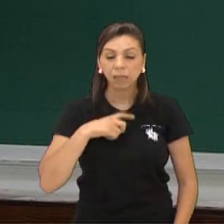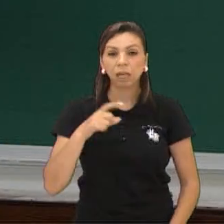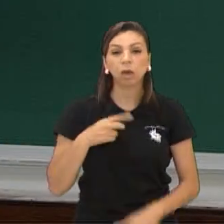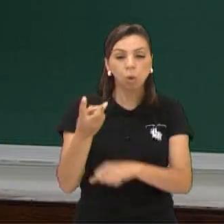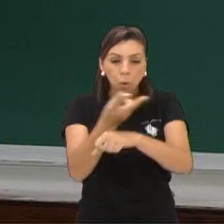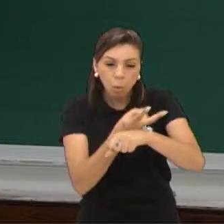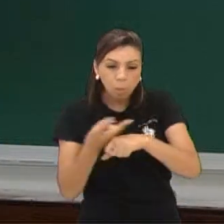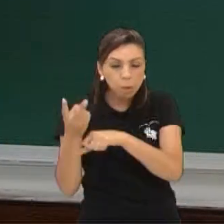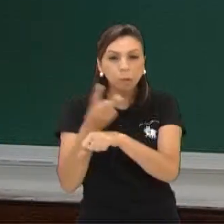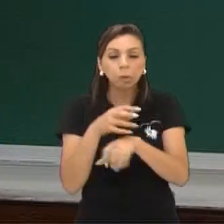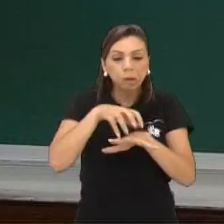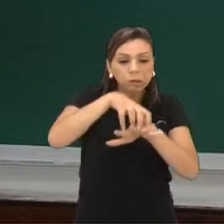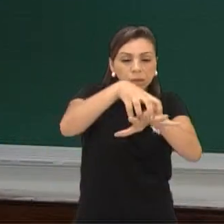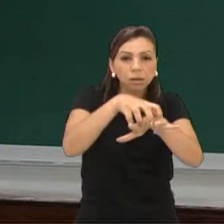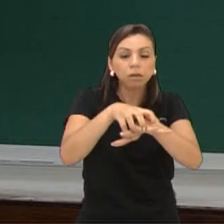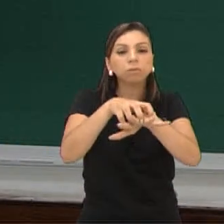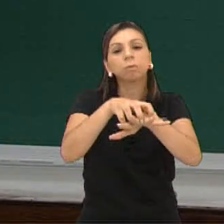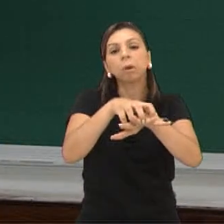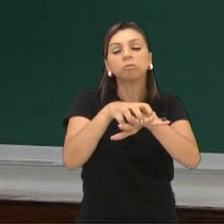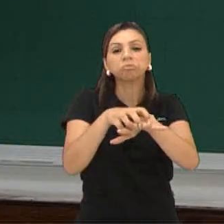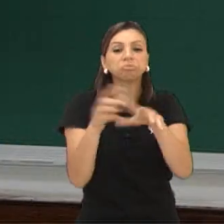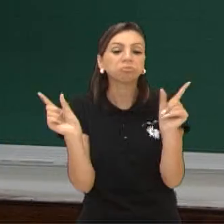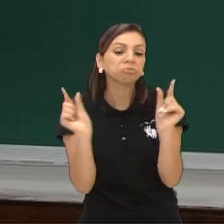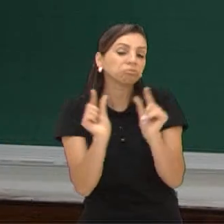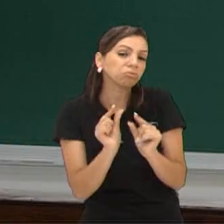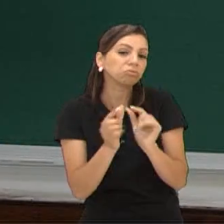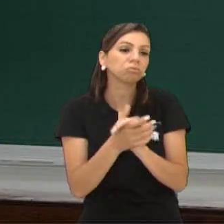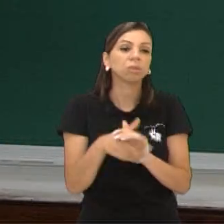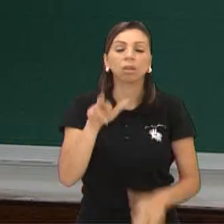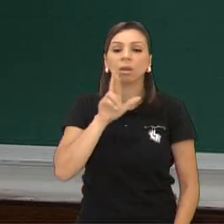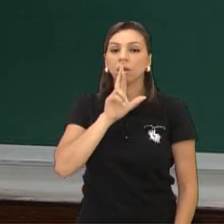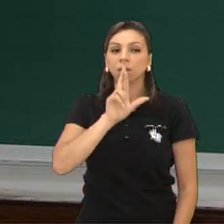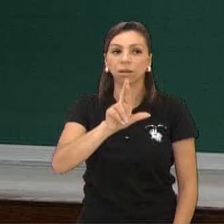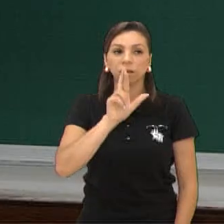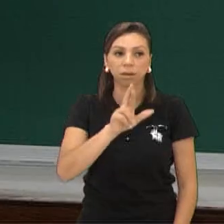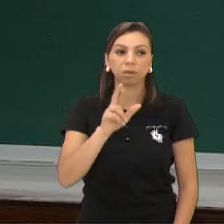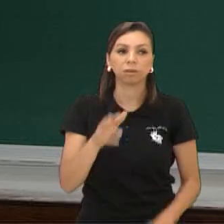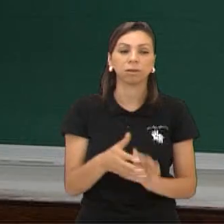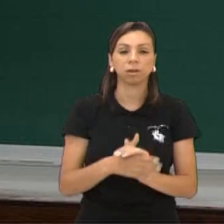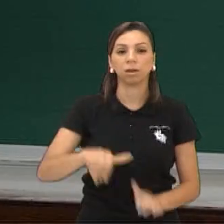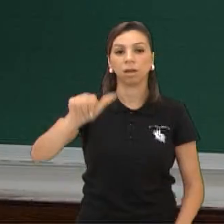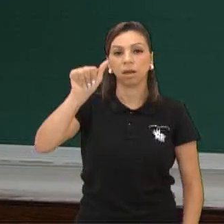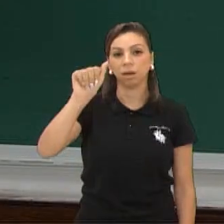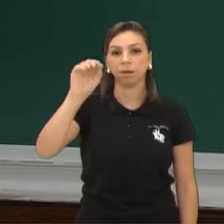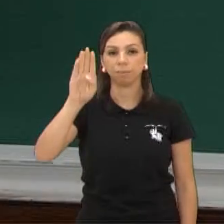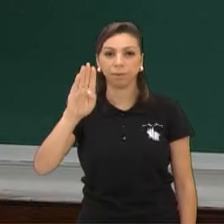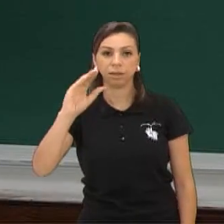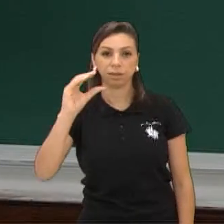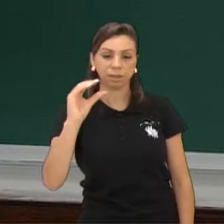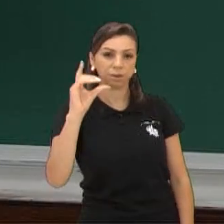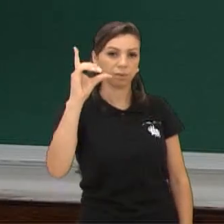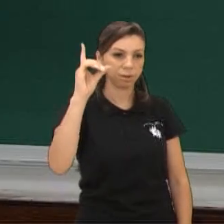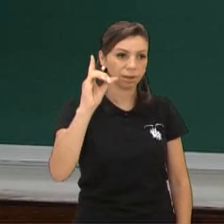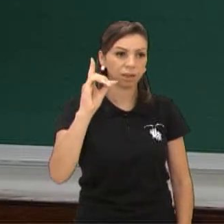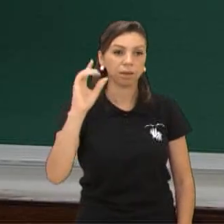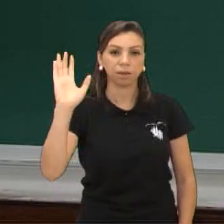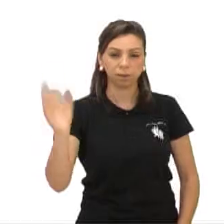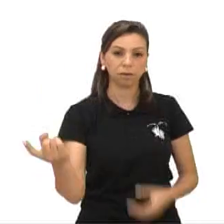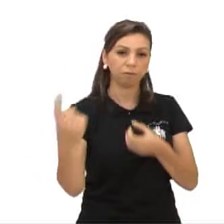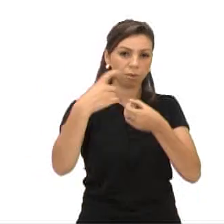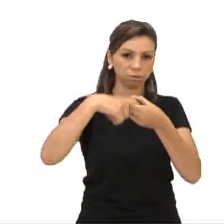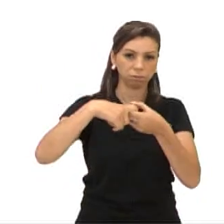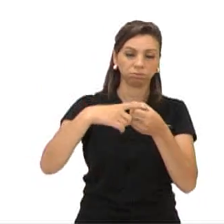5 alternativas, marque então a alternativa correta entre A, B, C e D. Voltamos já